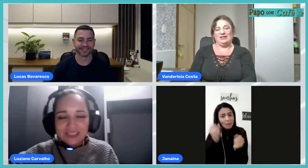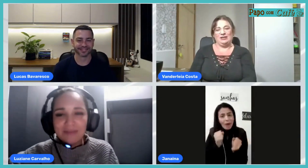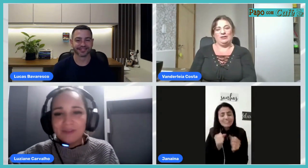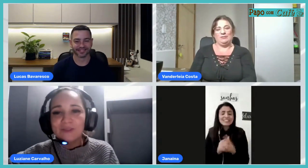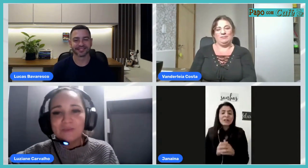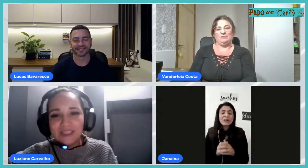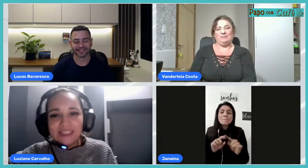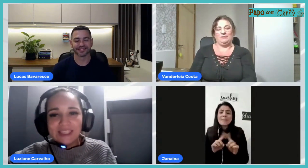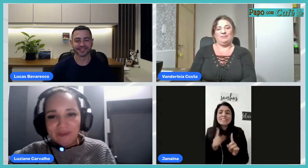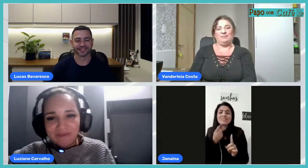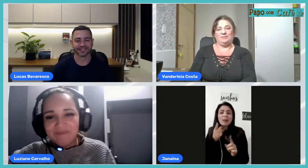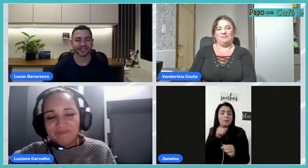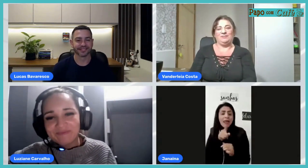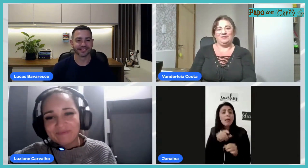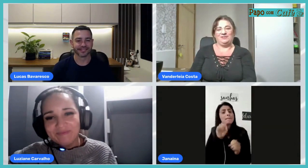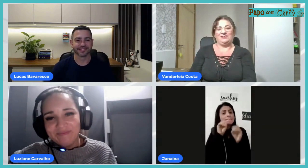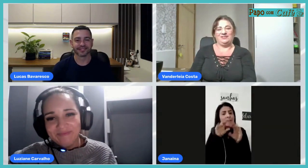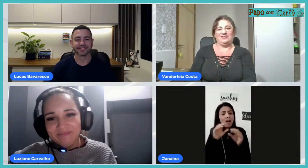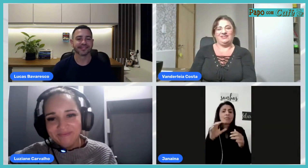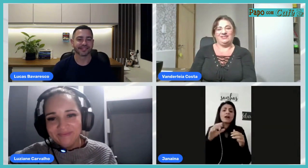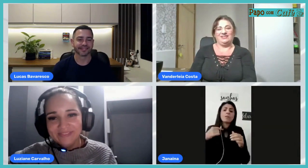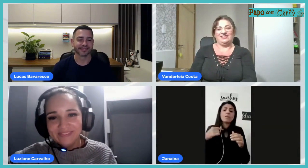gente está sempre à disposição.